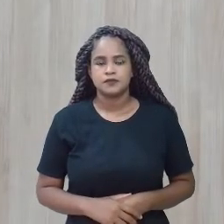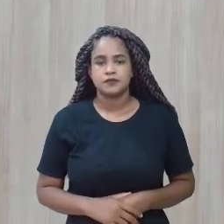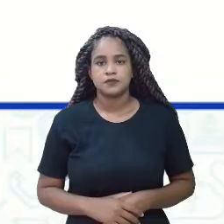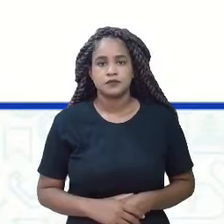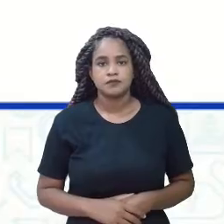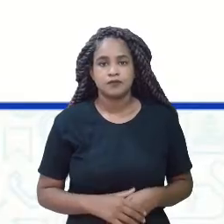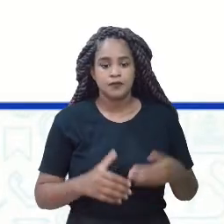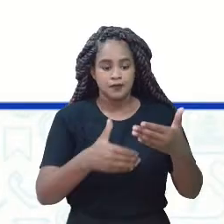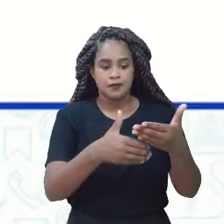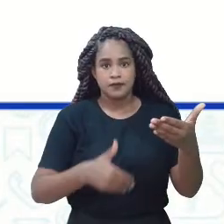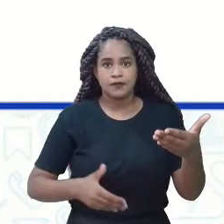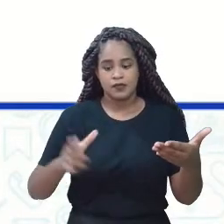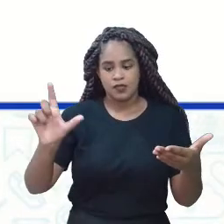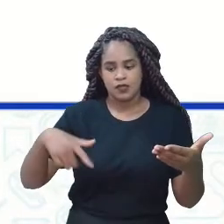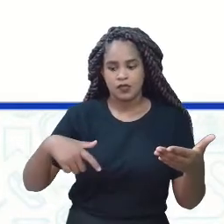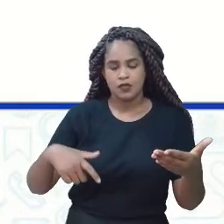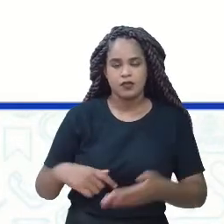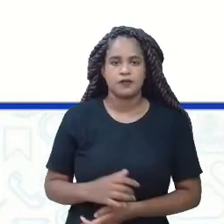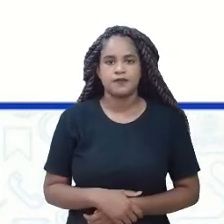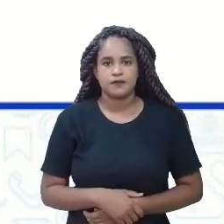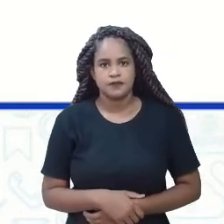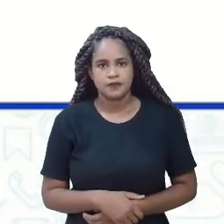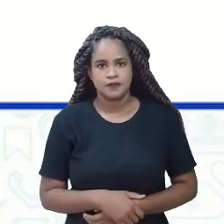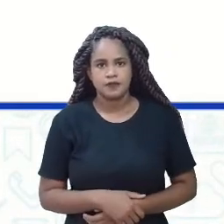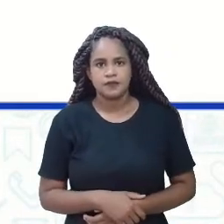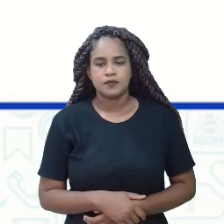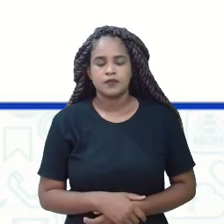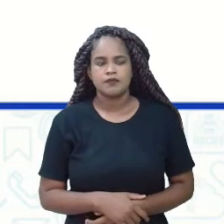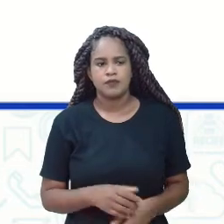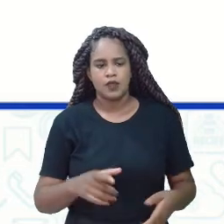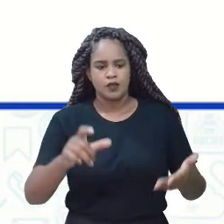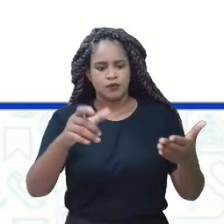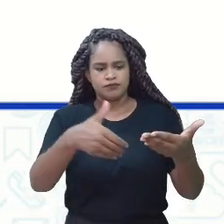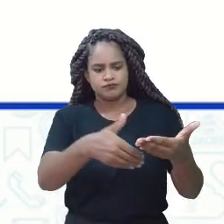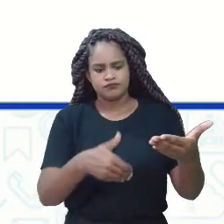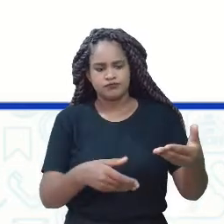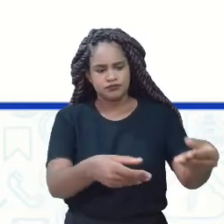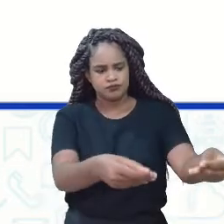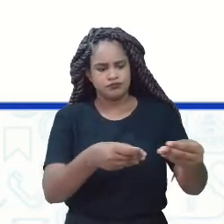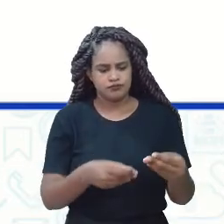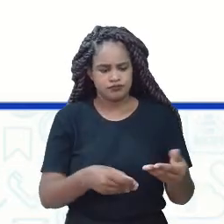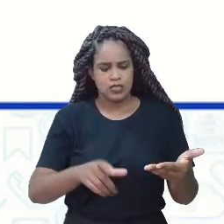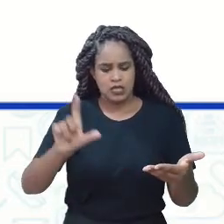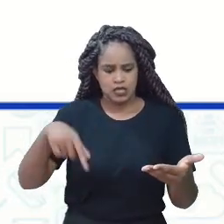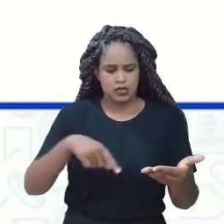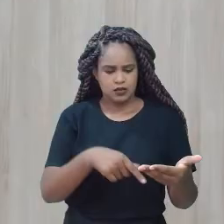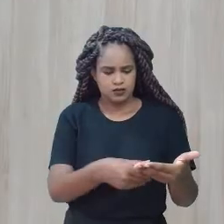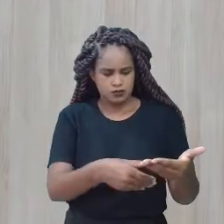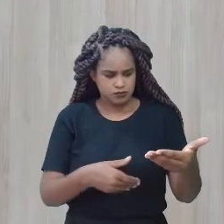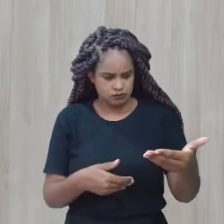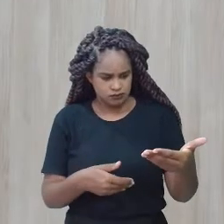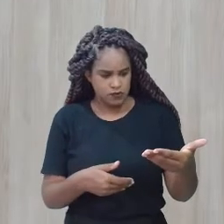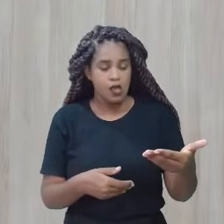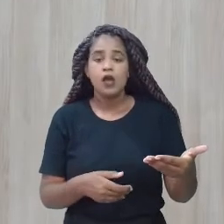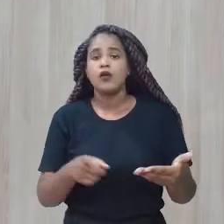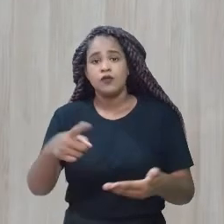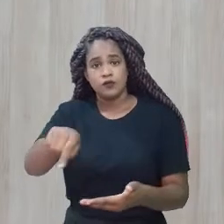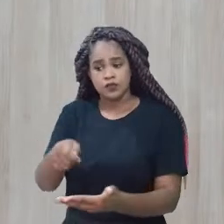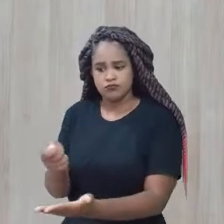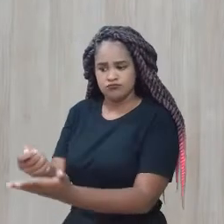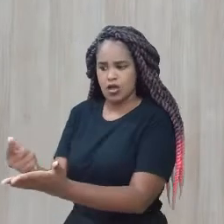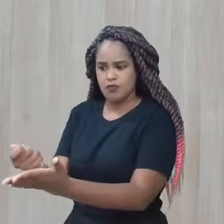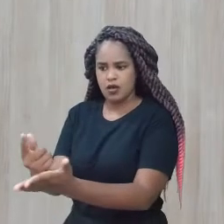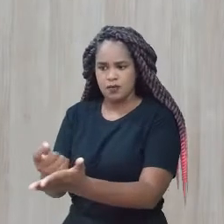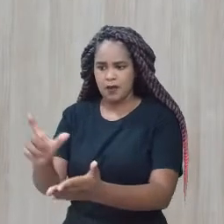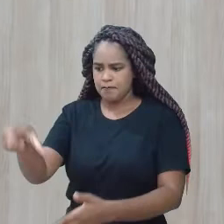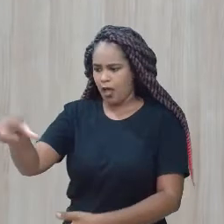A fatura do cartão, não é? Quando ela chega, não é feita as compras, mas em seguida vai